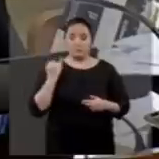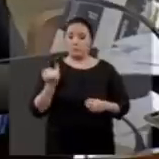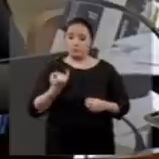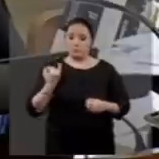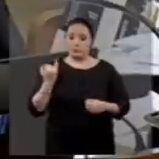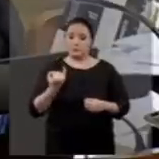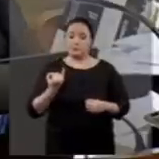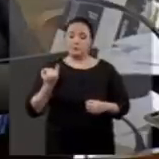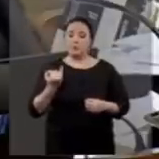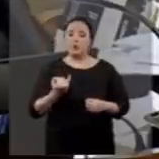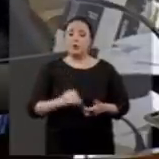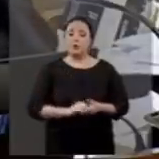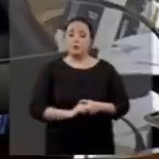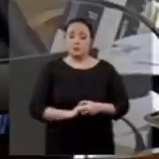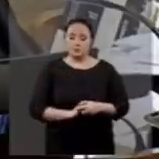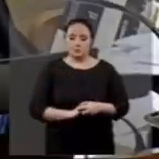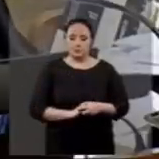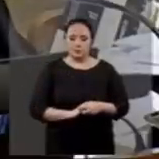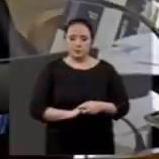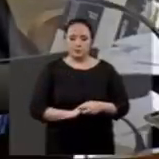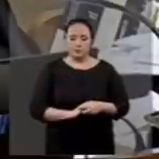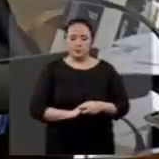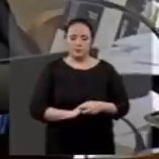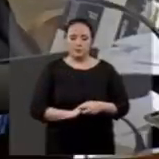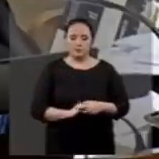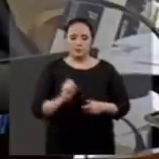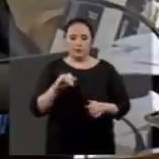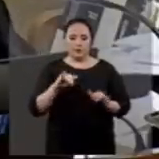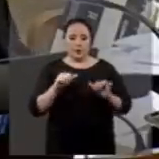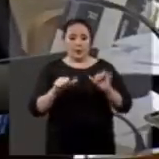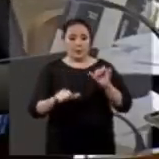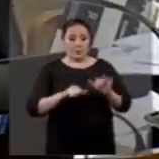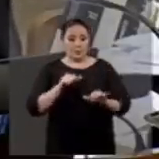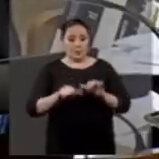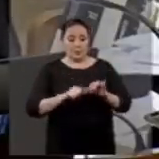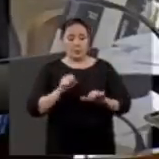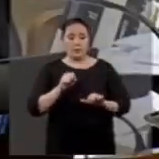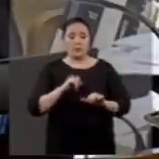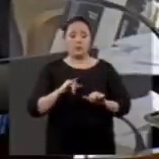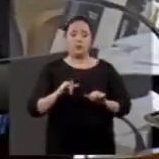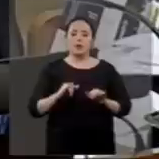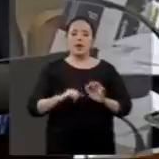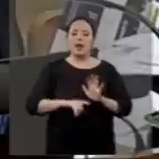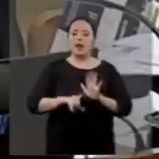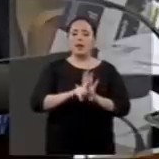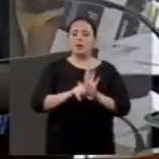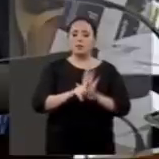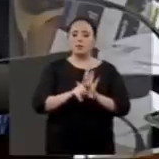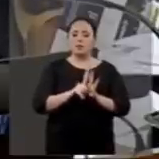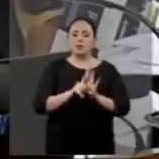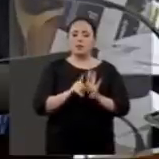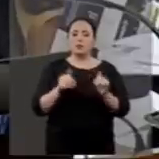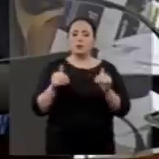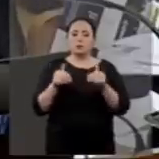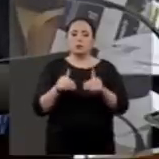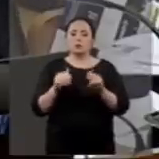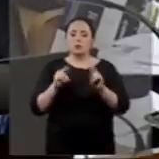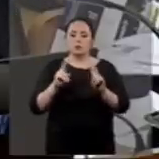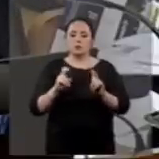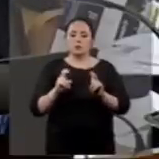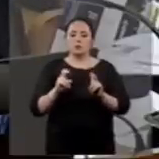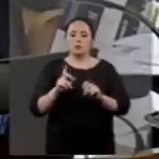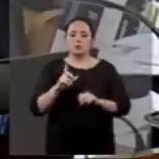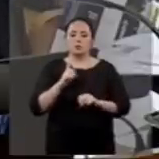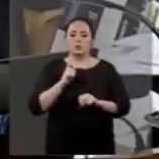importantes. Se essas alterações e se a própria legislação referente a isso